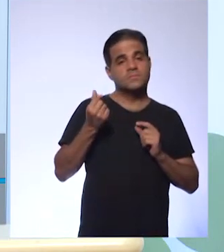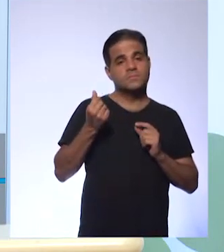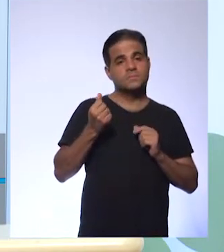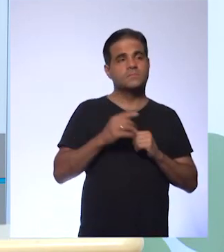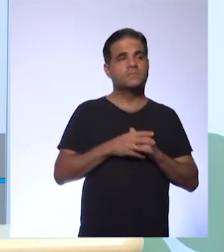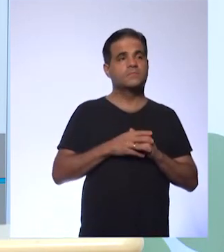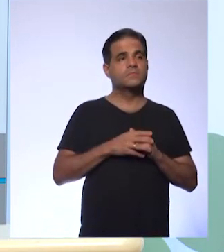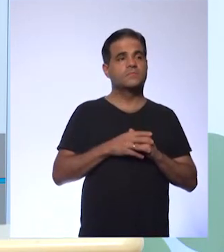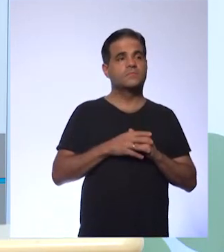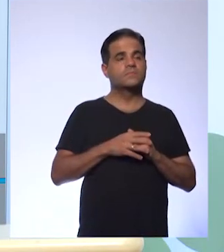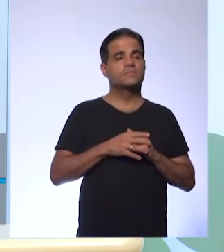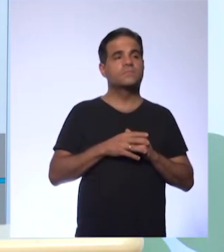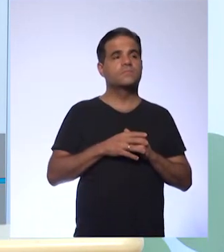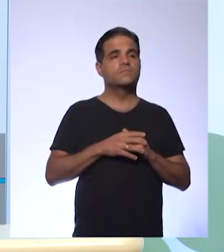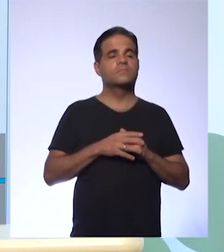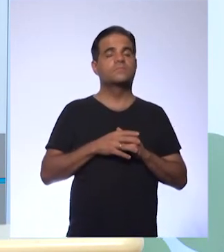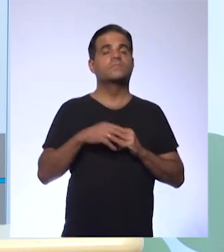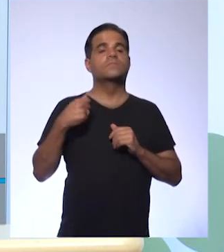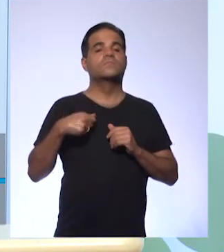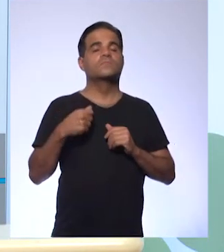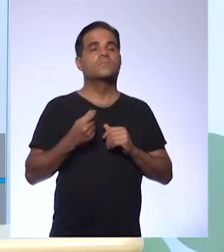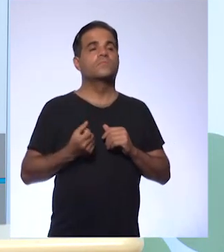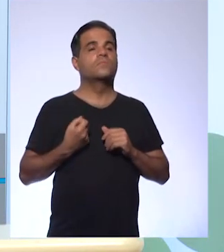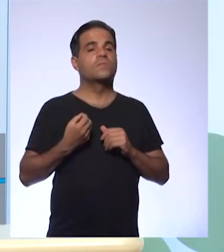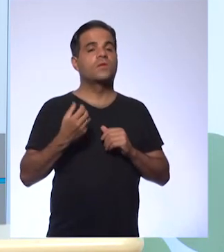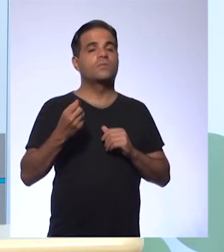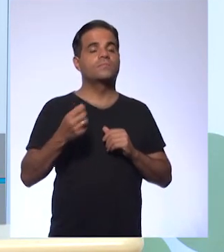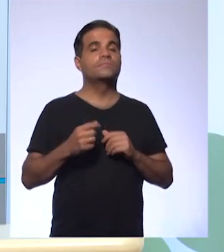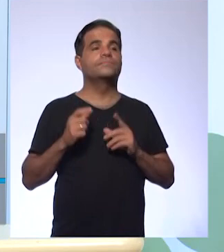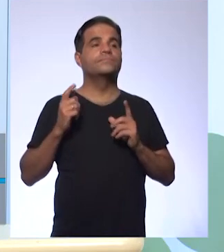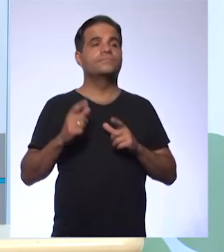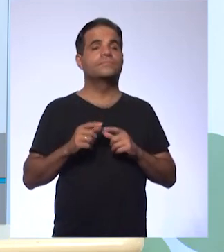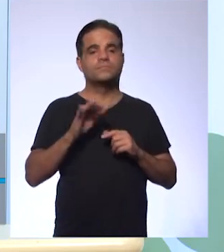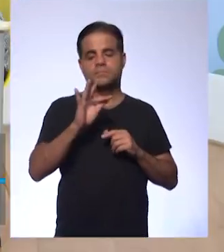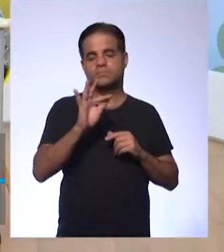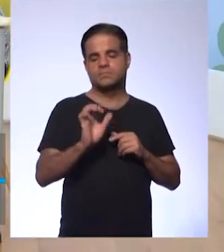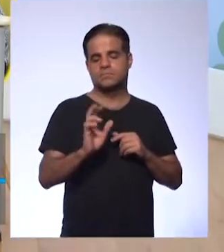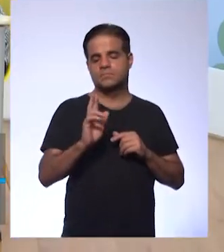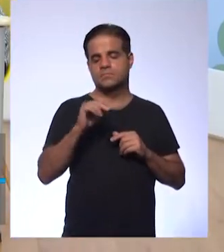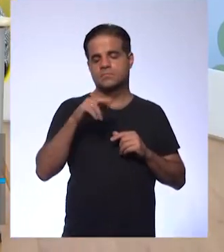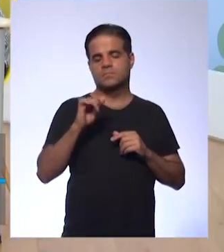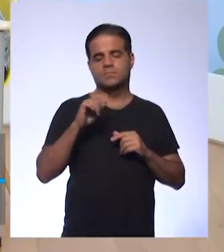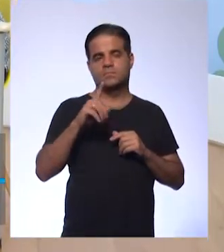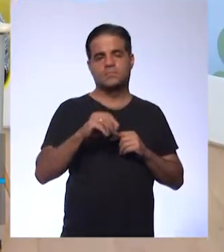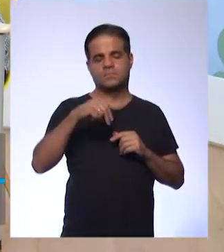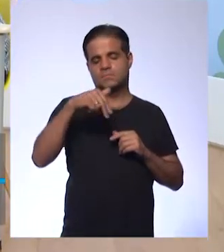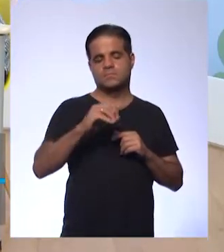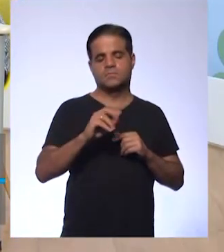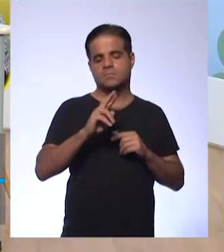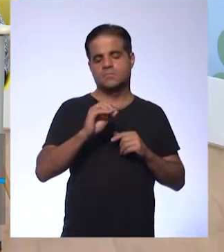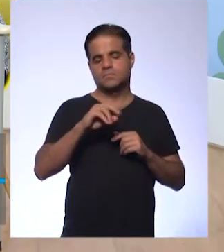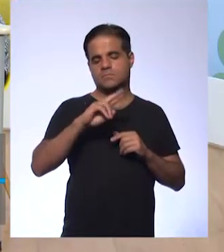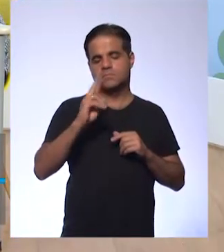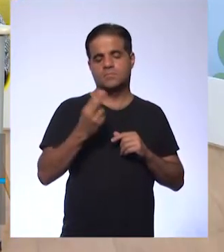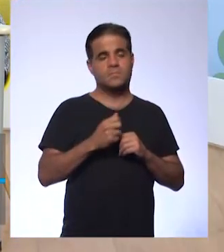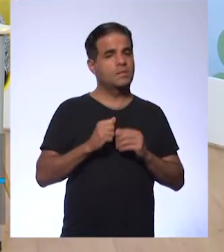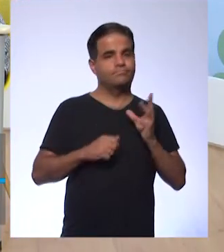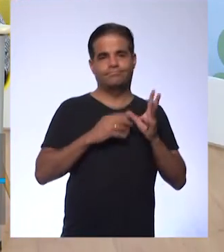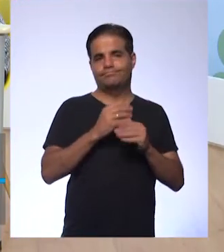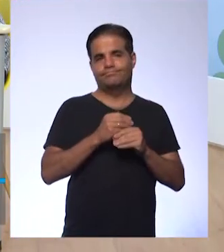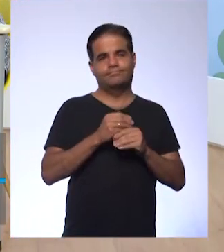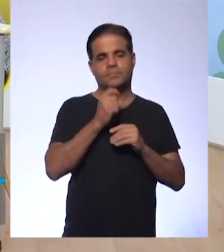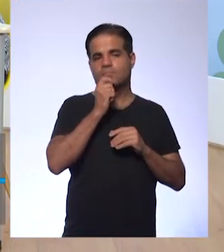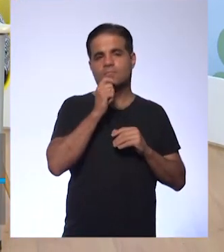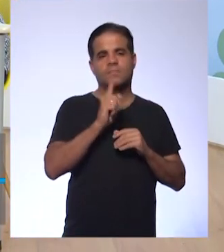dinheiro. É, eu precisaria viajar para Fernando de Noronha. Aí ele não completou com uma outra oração, né, mas também